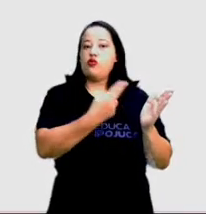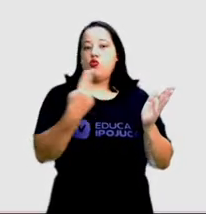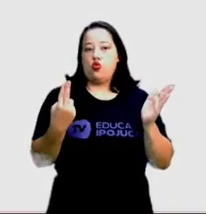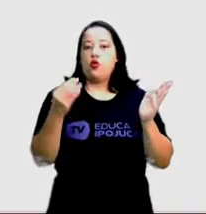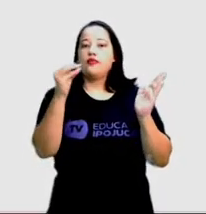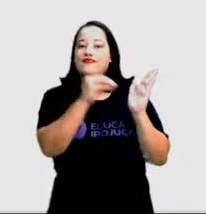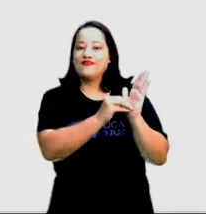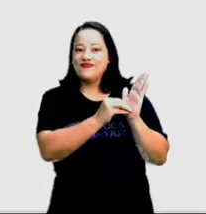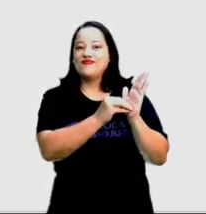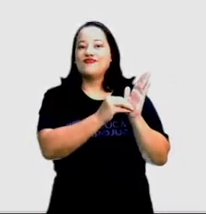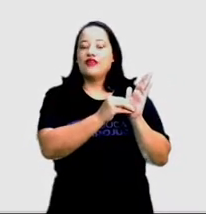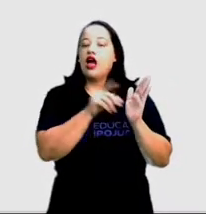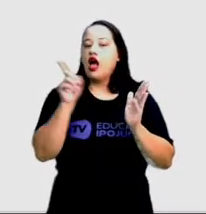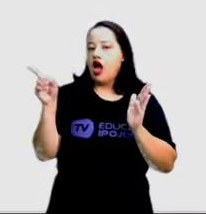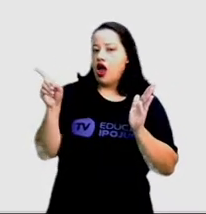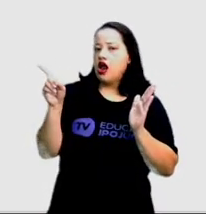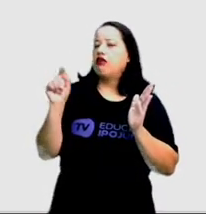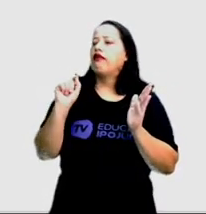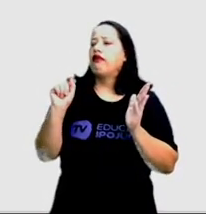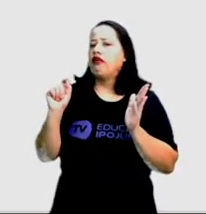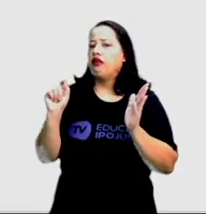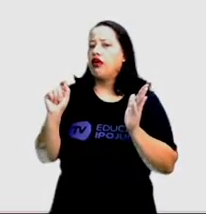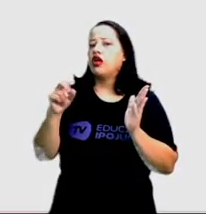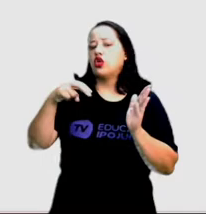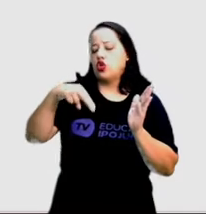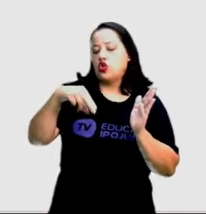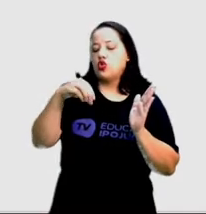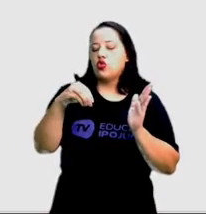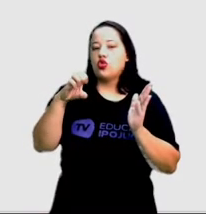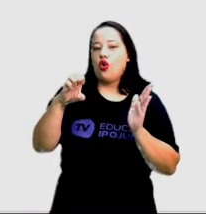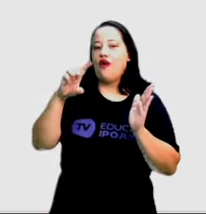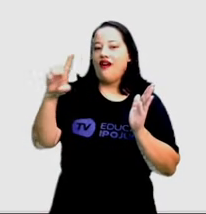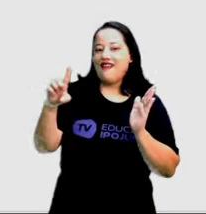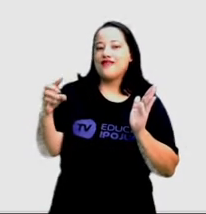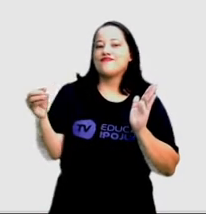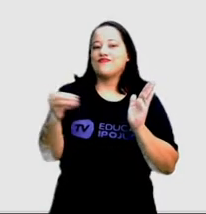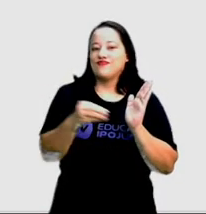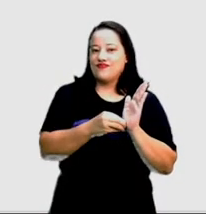convite? Foi Noé. Muito bem.